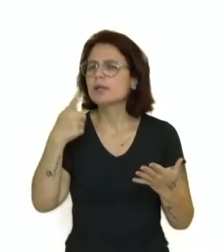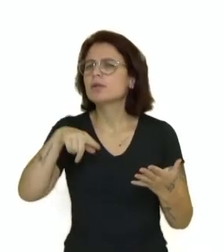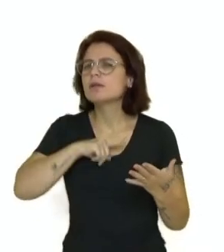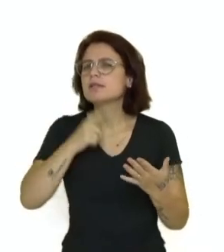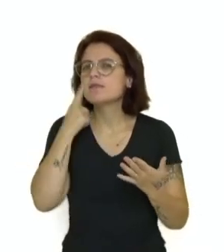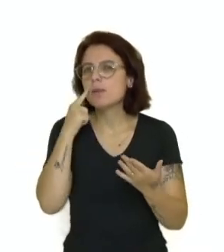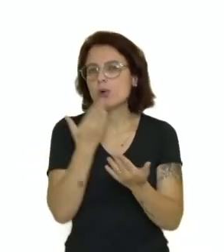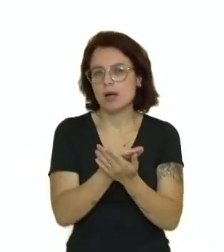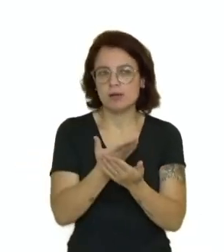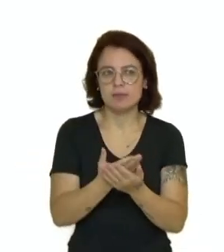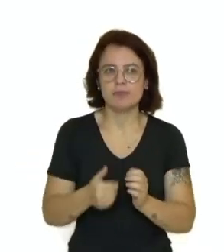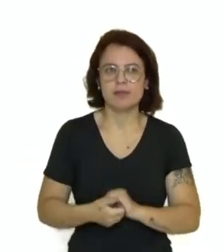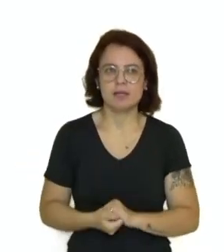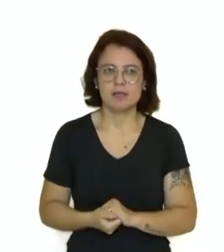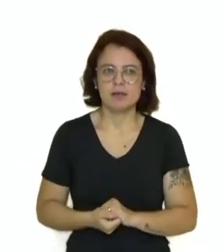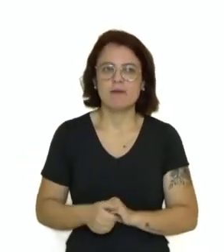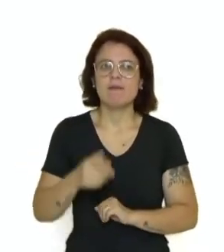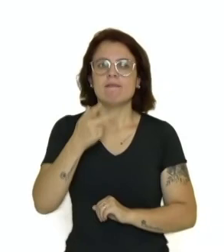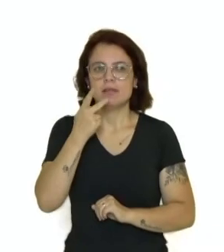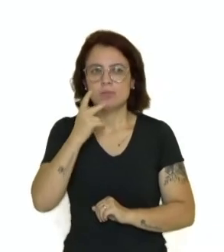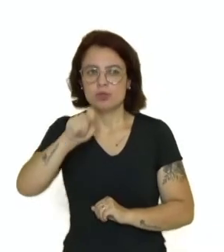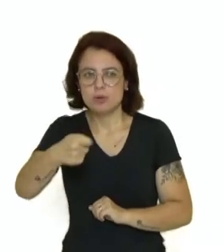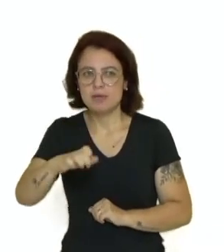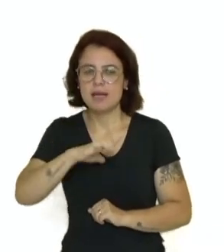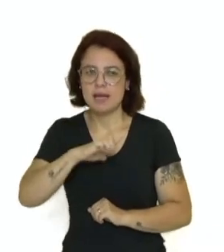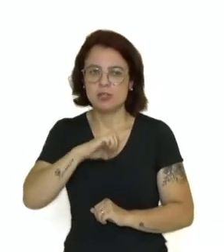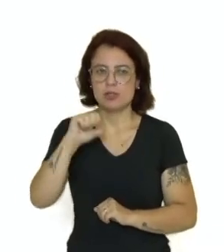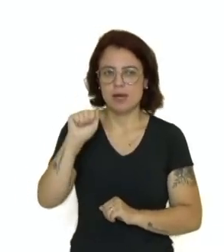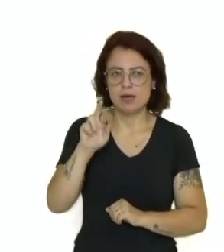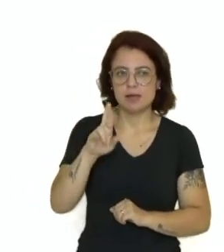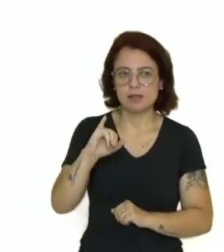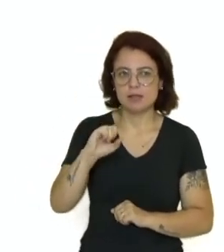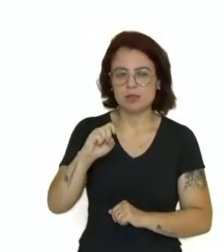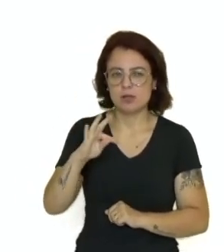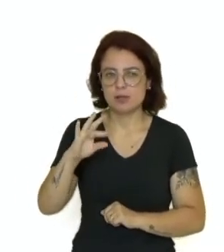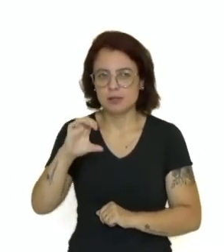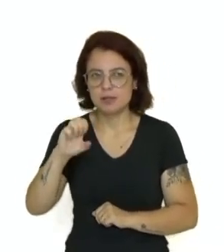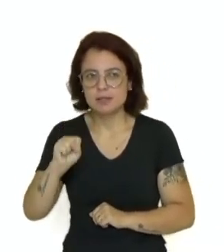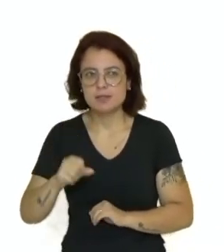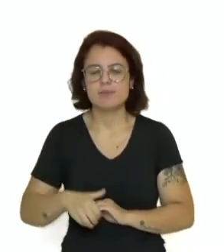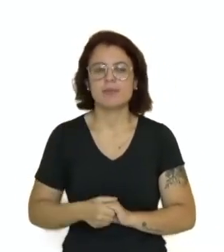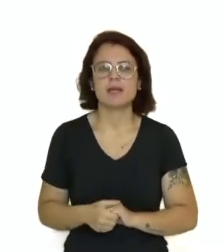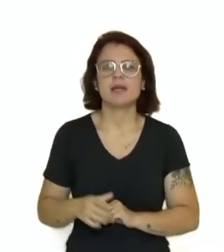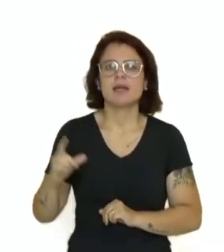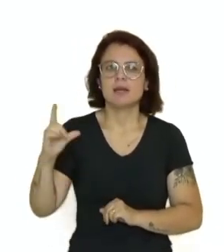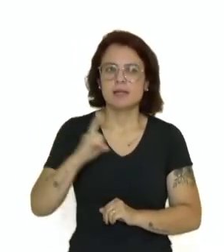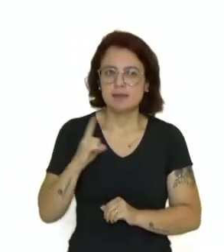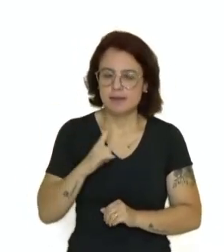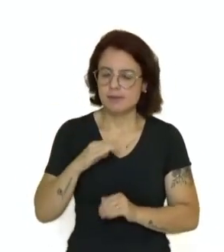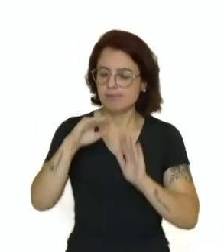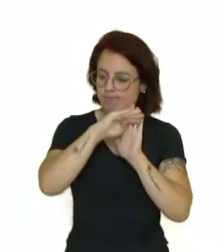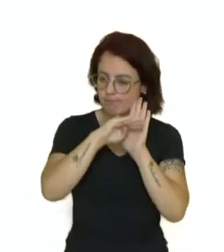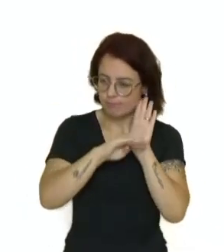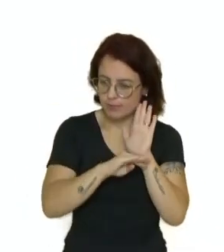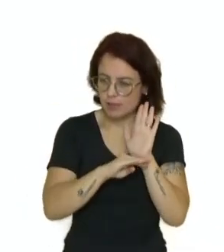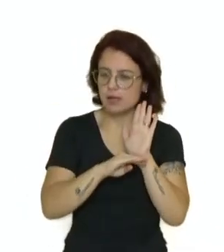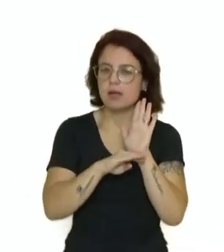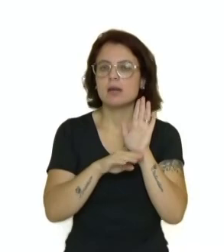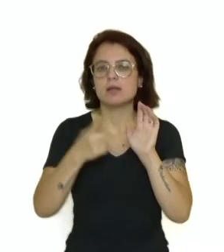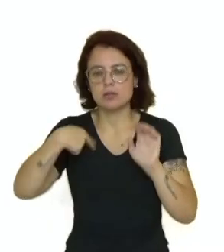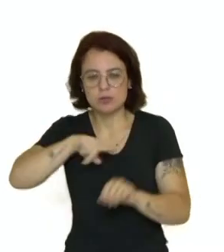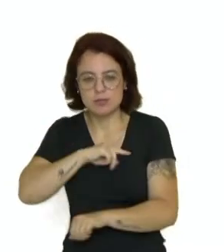ética aristotélica é uma ética teleológica, que significa que é uma ética pautada nas consequências de nossas ações,